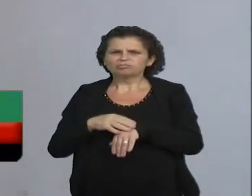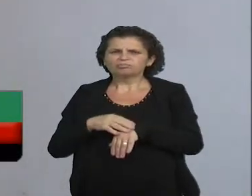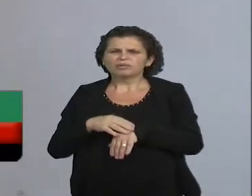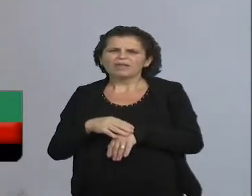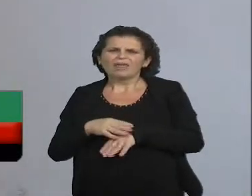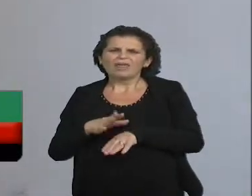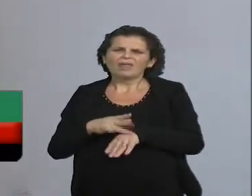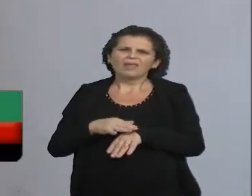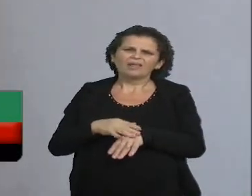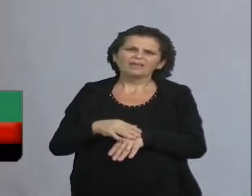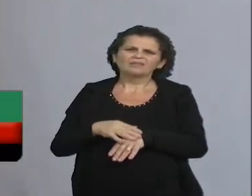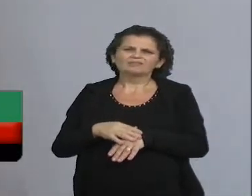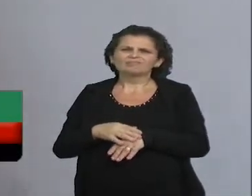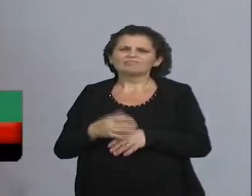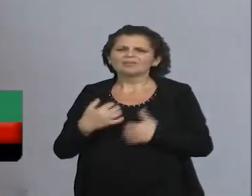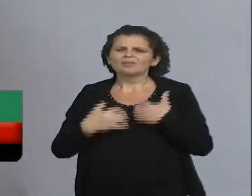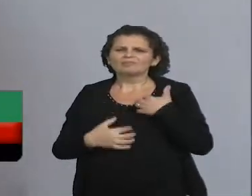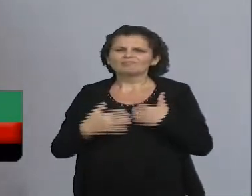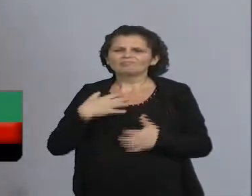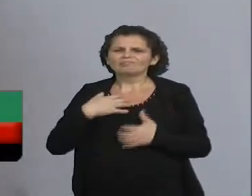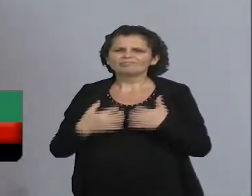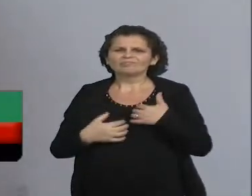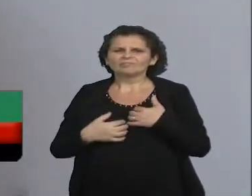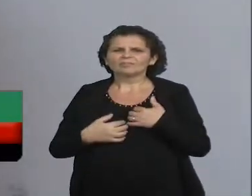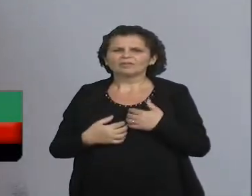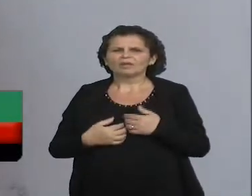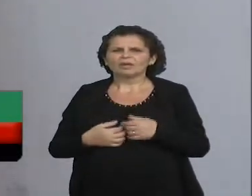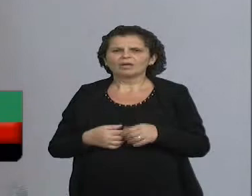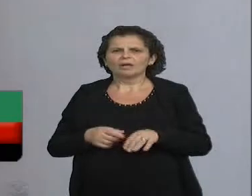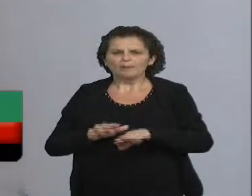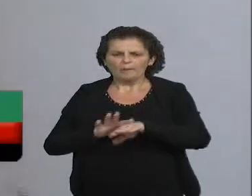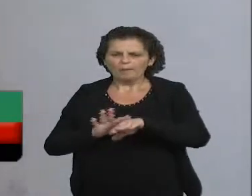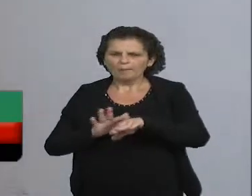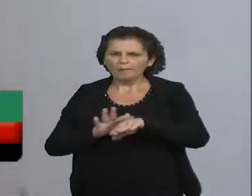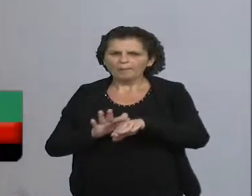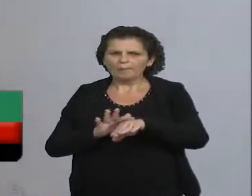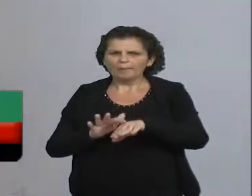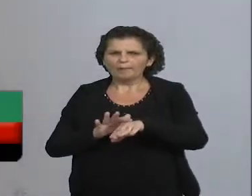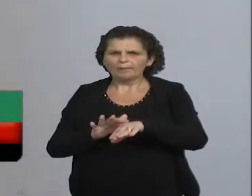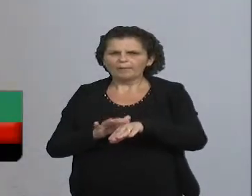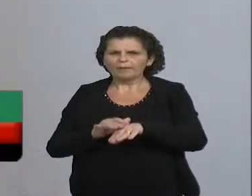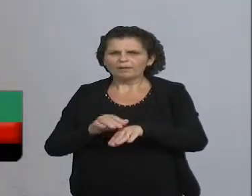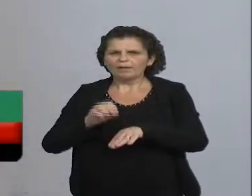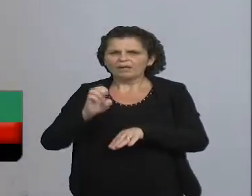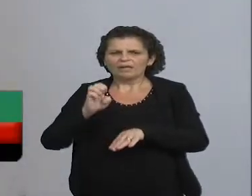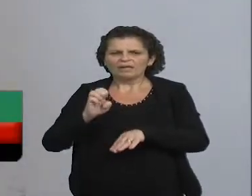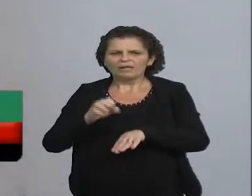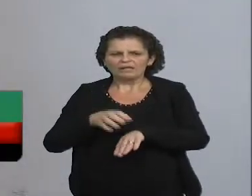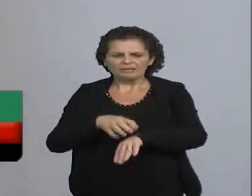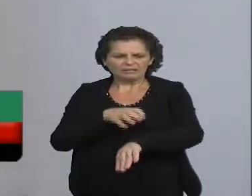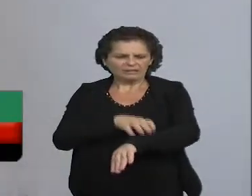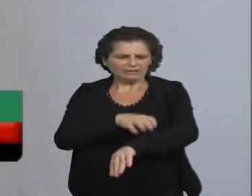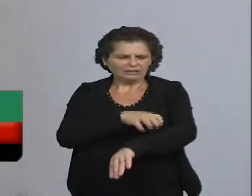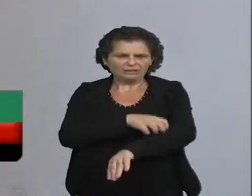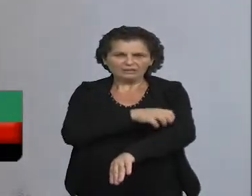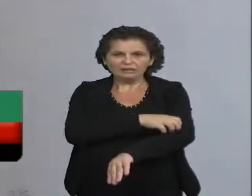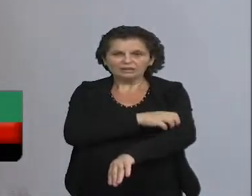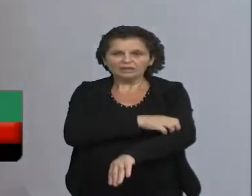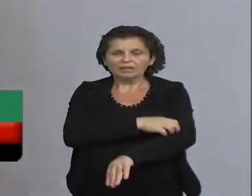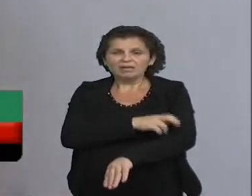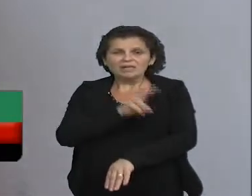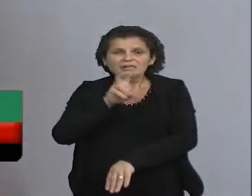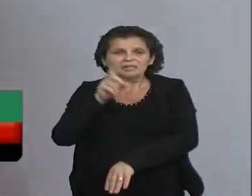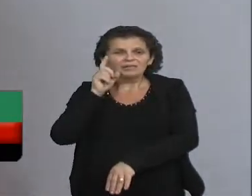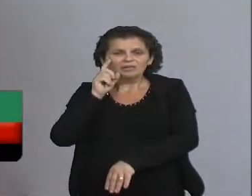a ser uma doença, uma infecção na pele chamada erisipela. Fiquei 5 dias sem